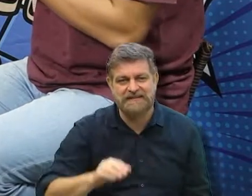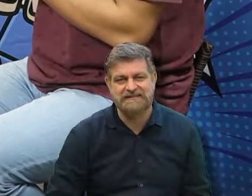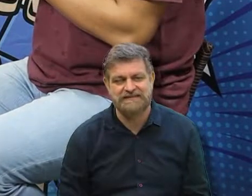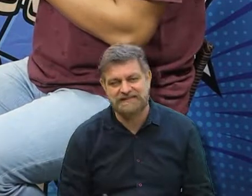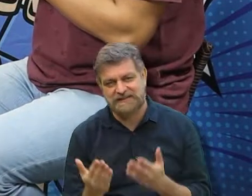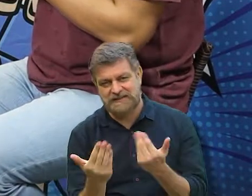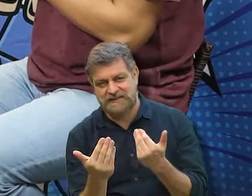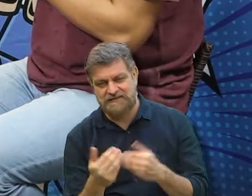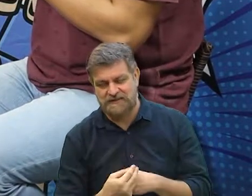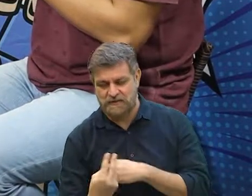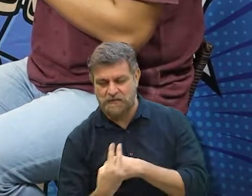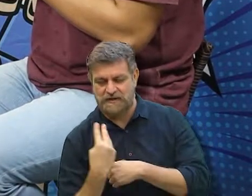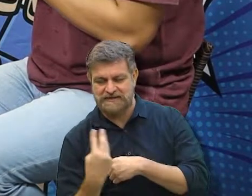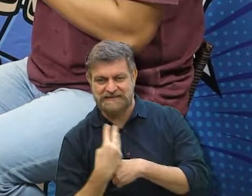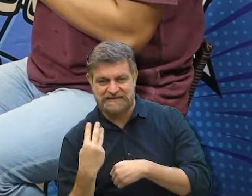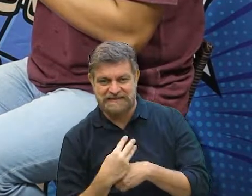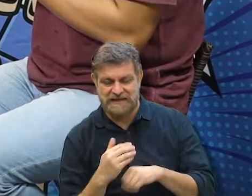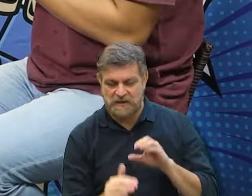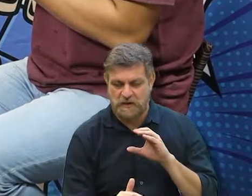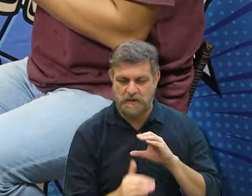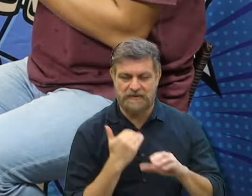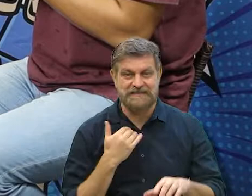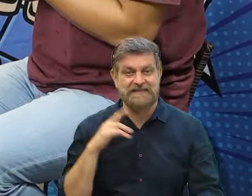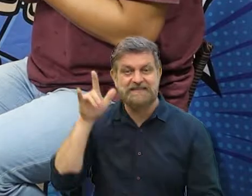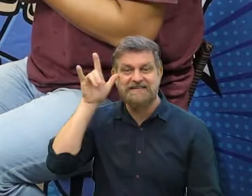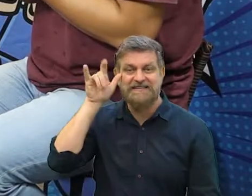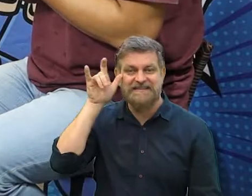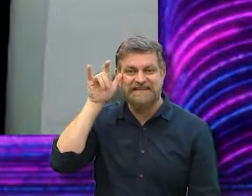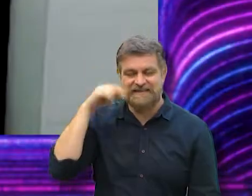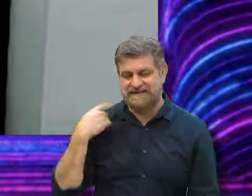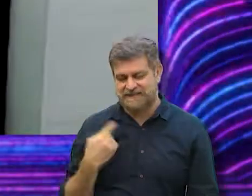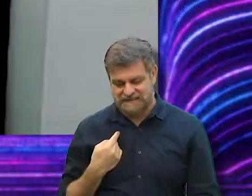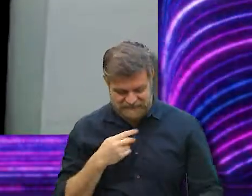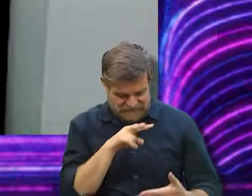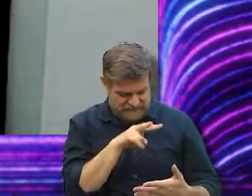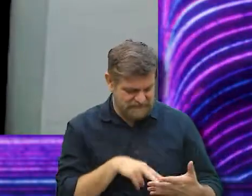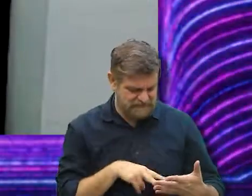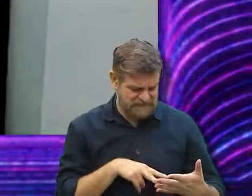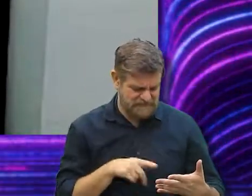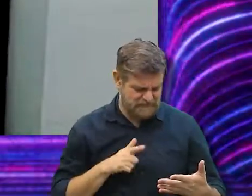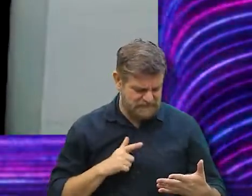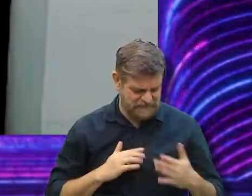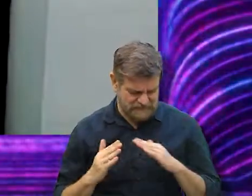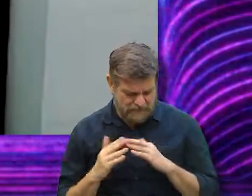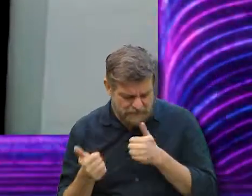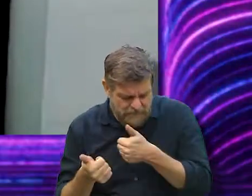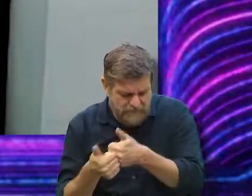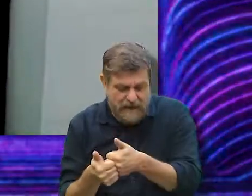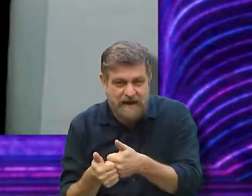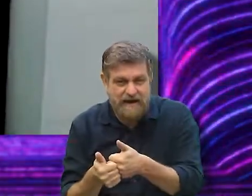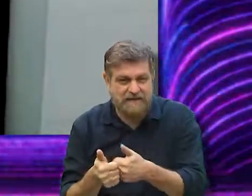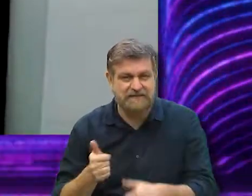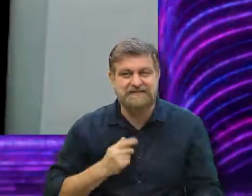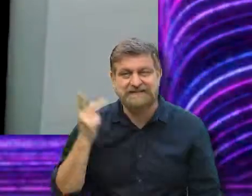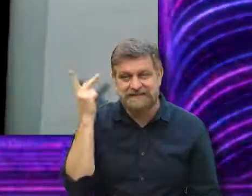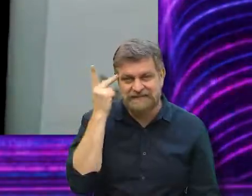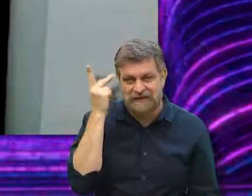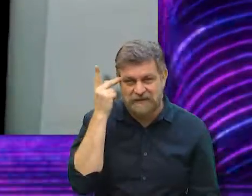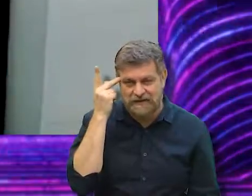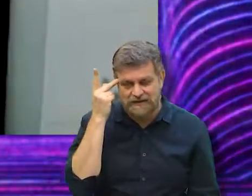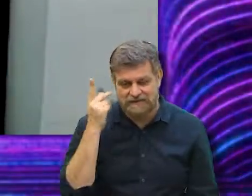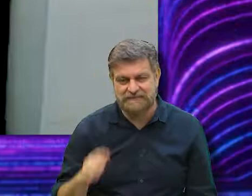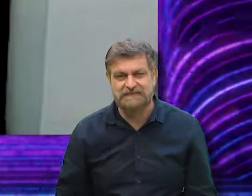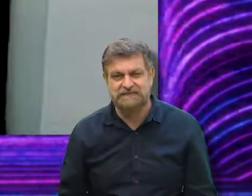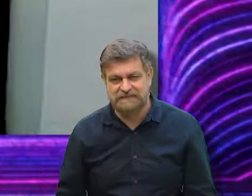é? Totalmente diferente. Tenho muita ansiedade, muita vontade de conhecer